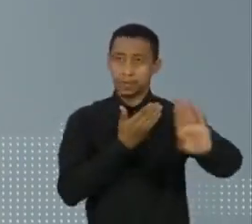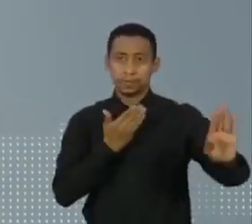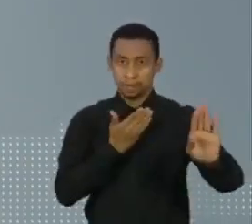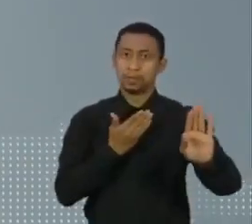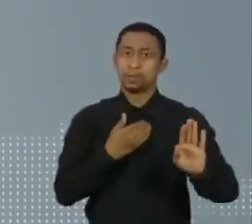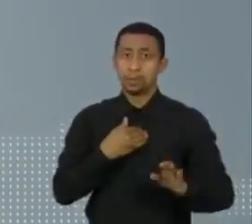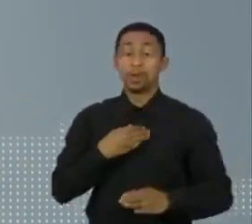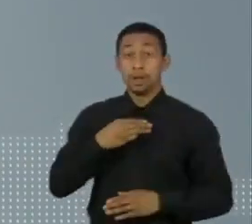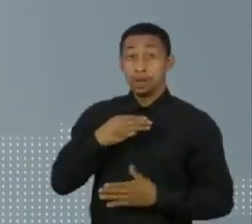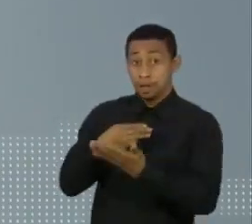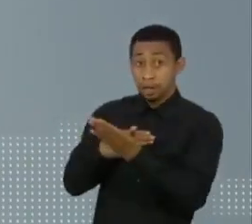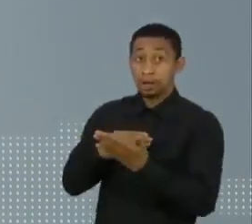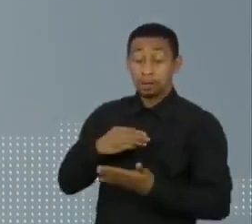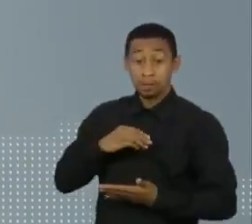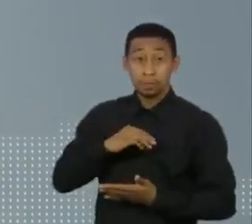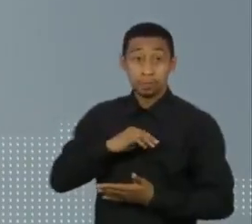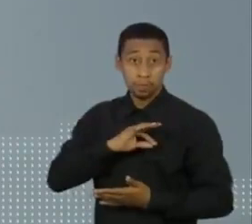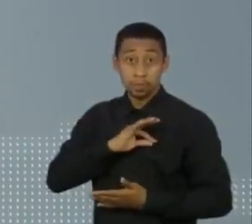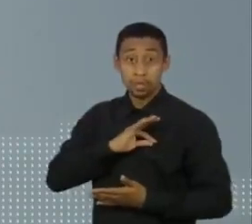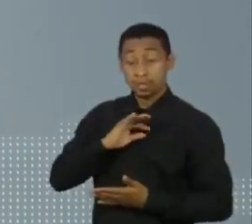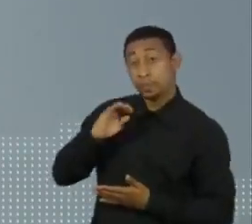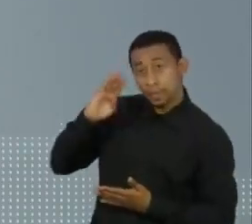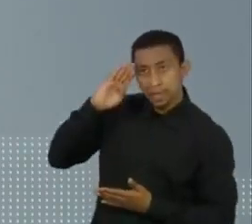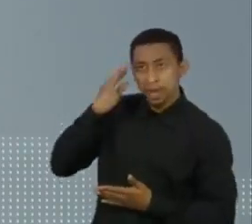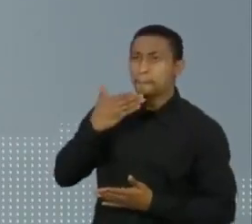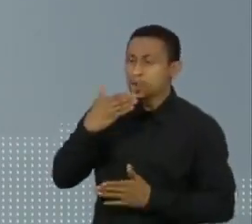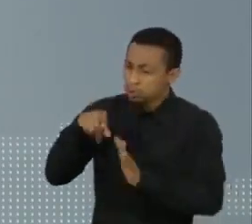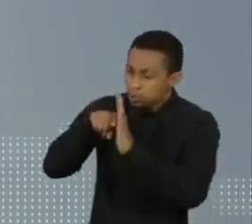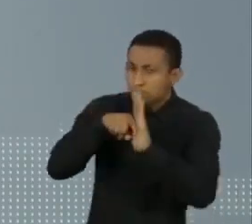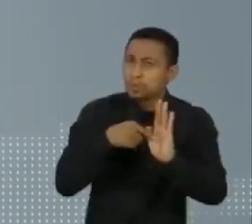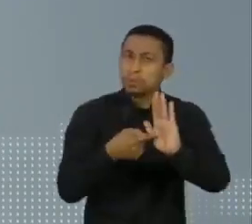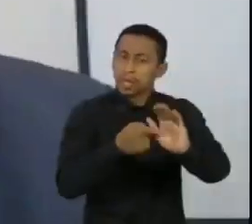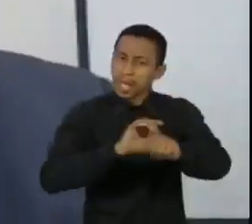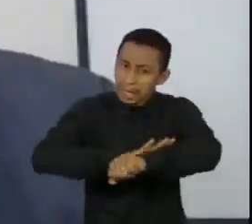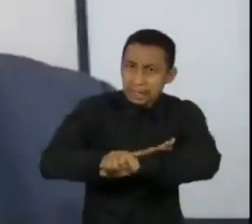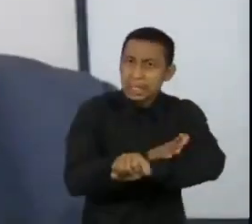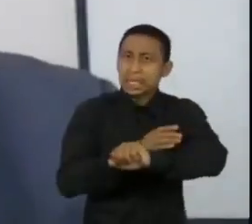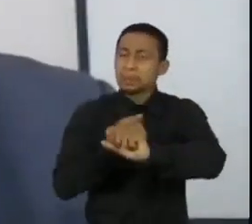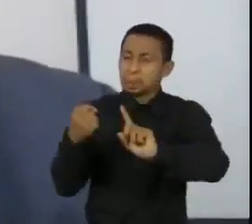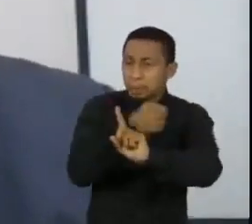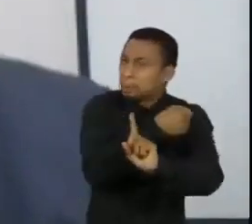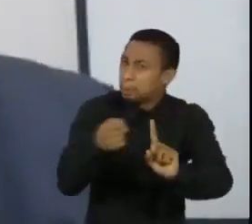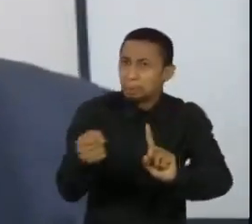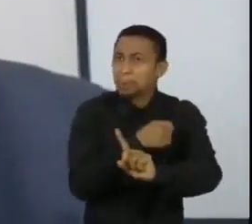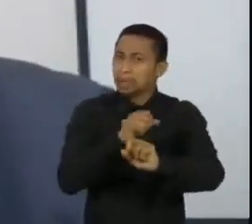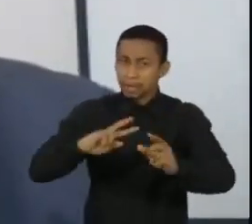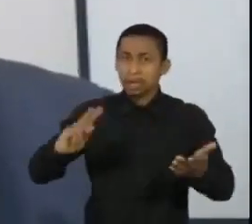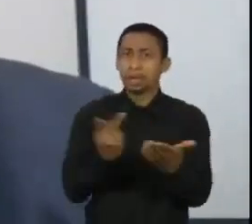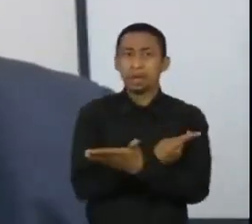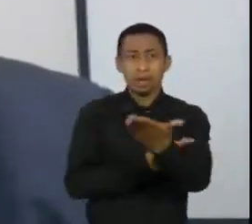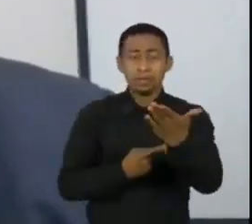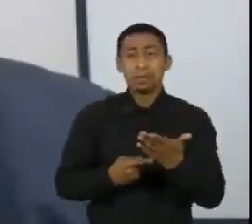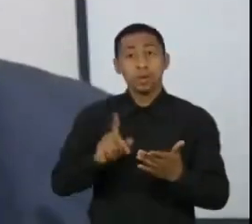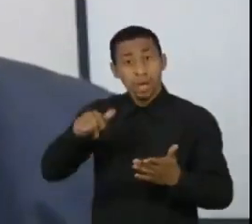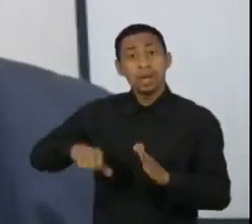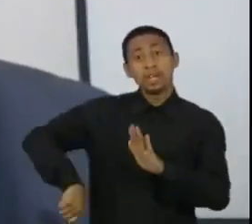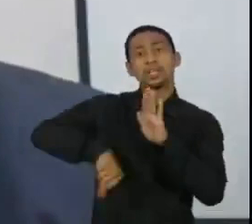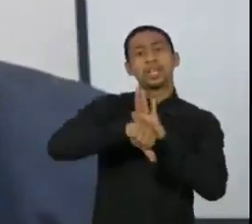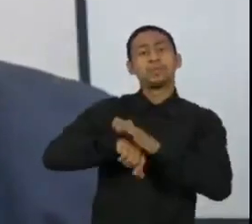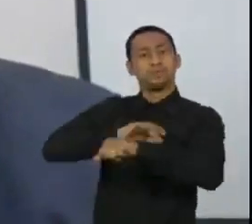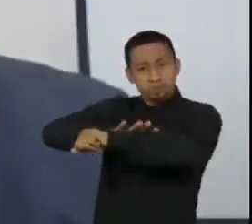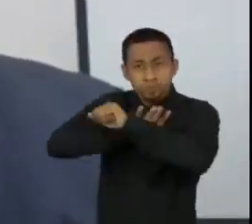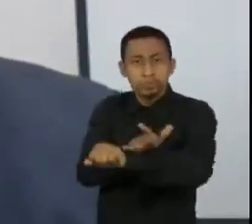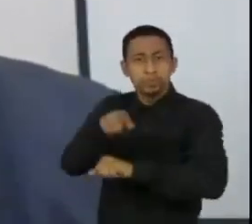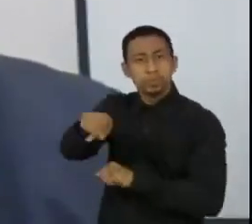pediu investigação por abuso de autoridade, lesão corporal e racismo. E pedir para apurar um possível crime de injúria